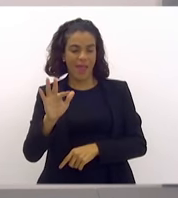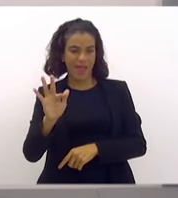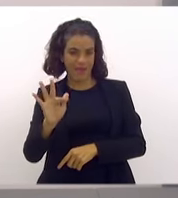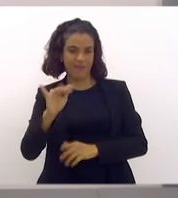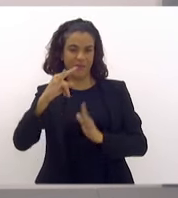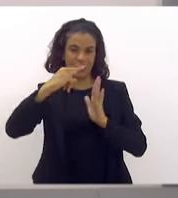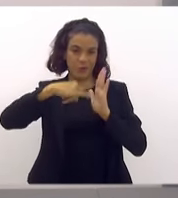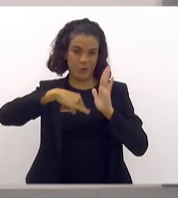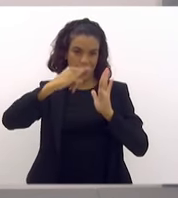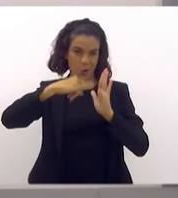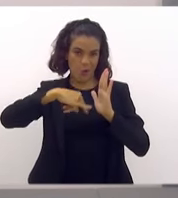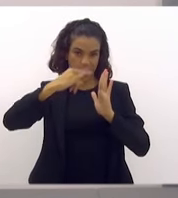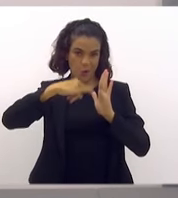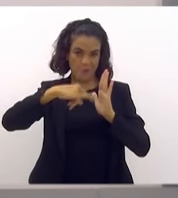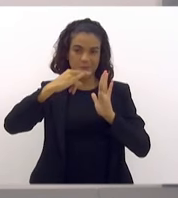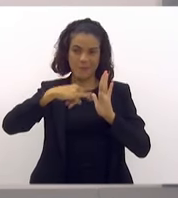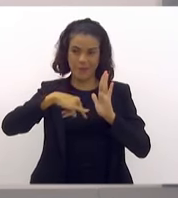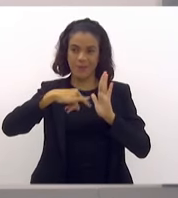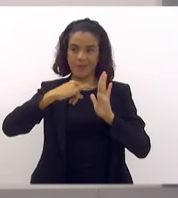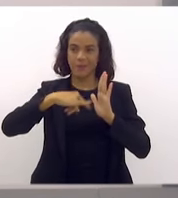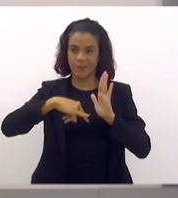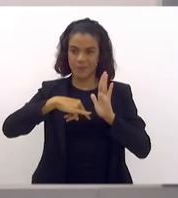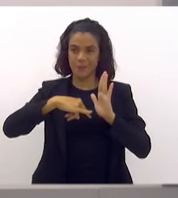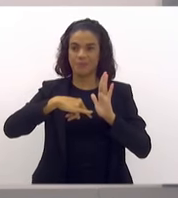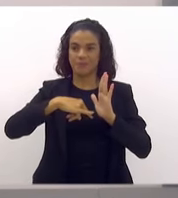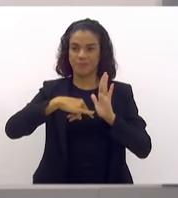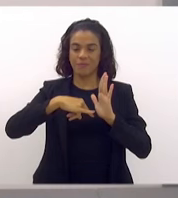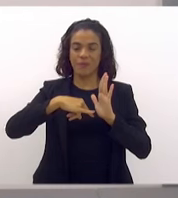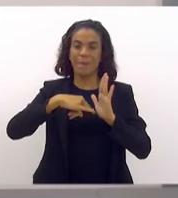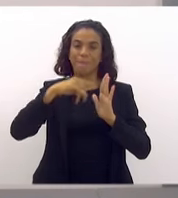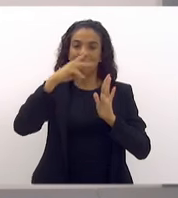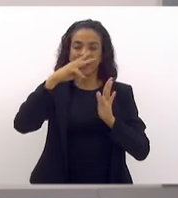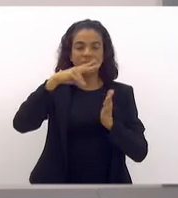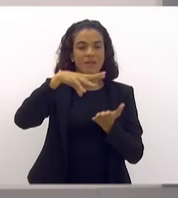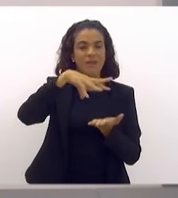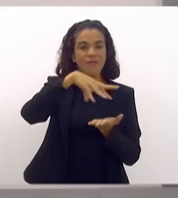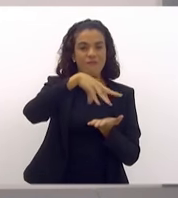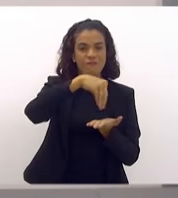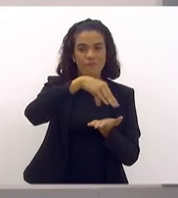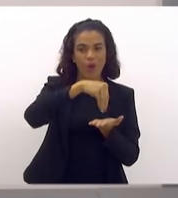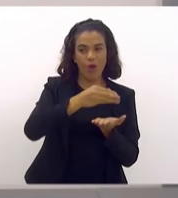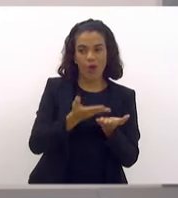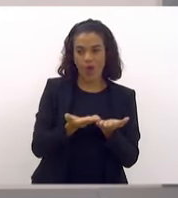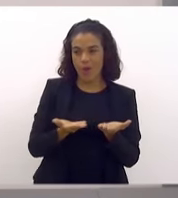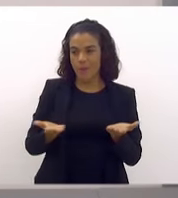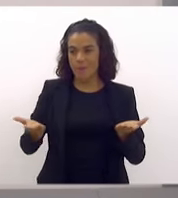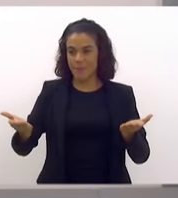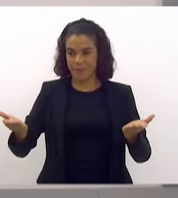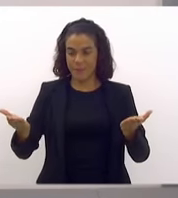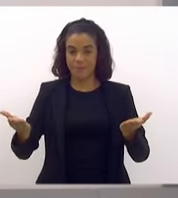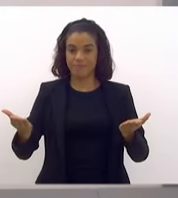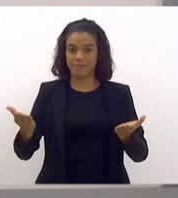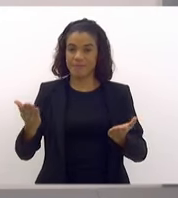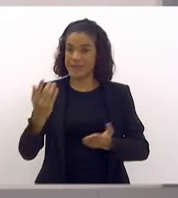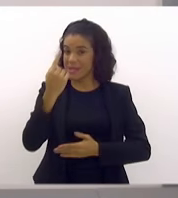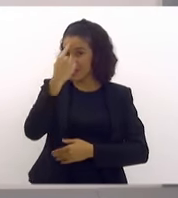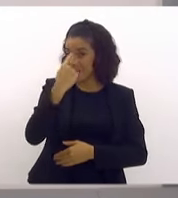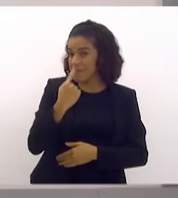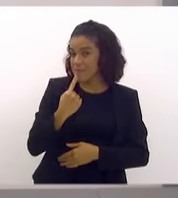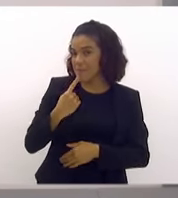de uma de uma fotocópia eh era uma imagem preto e